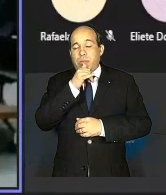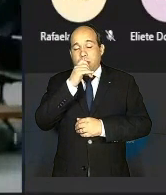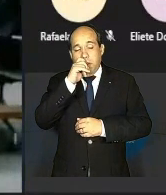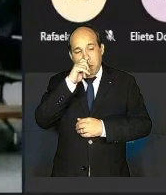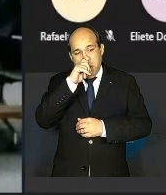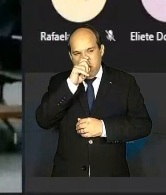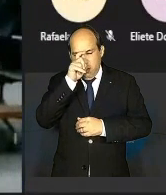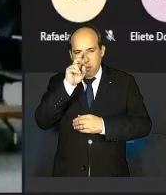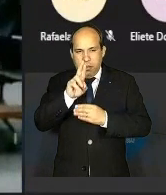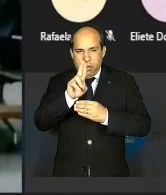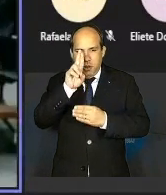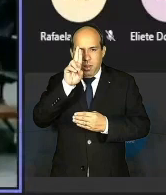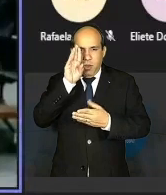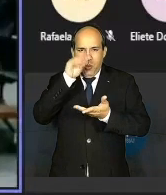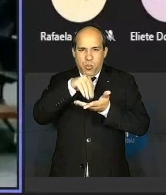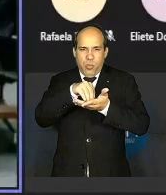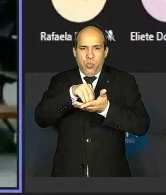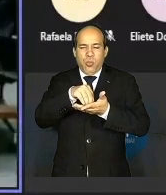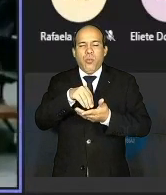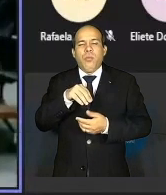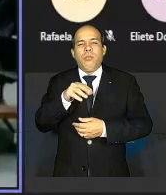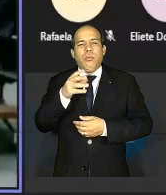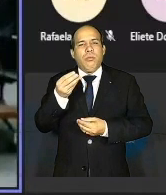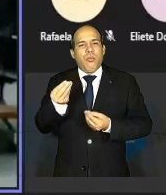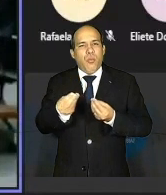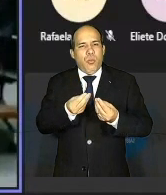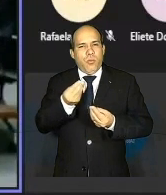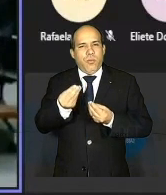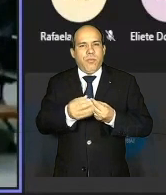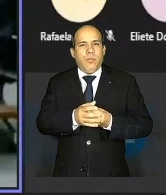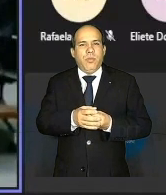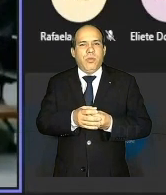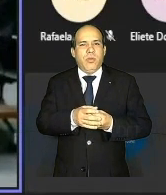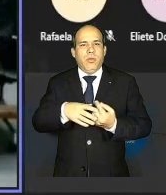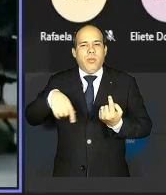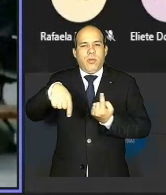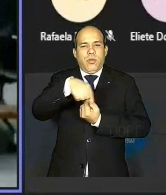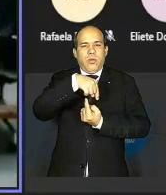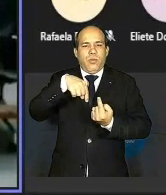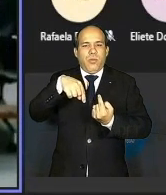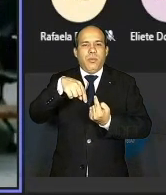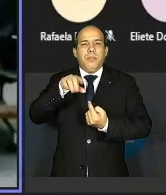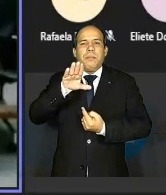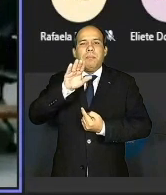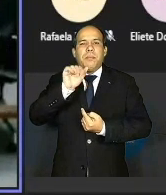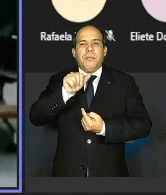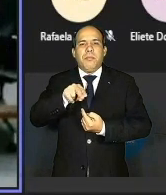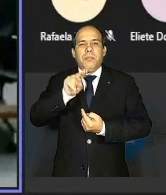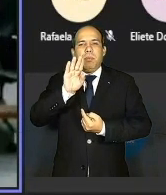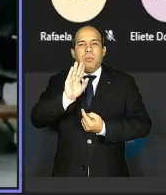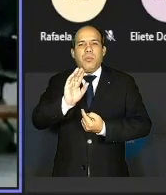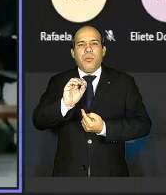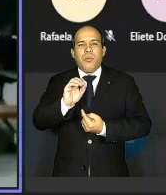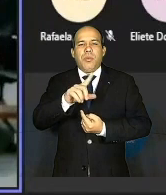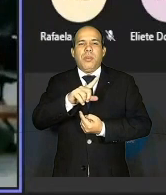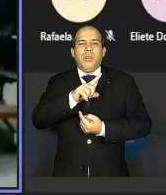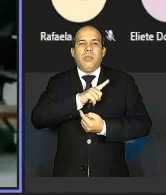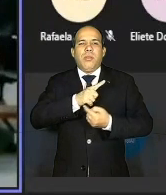eletrônico, como o eminente relator destacou, nesse circuito bancário há